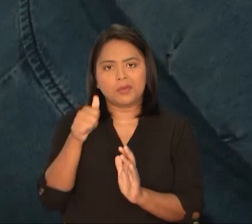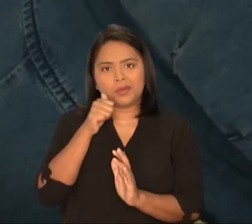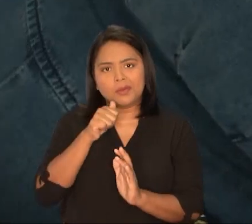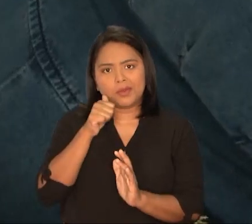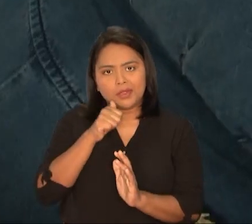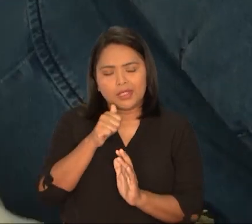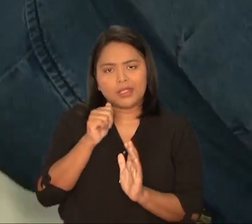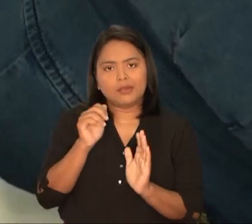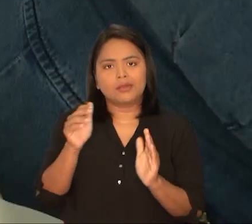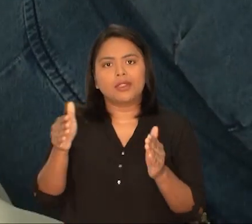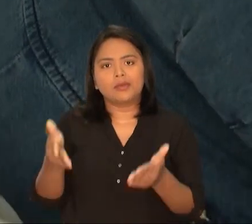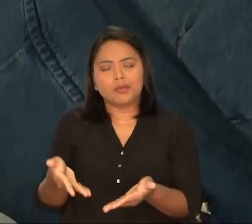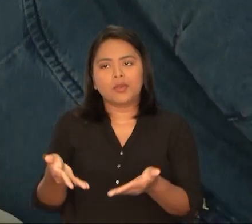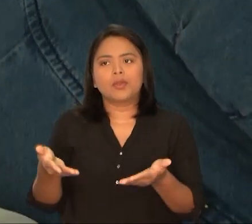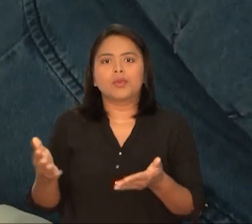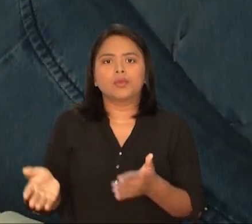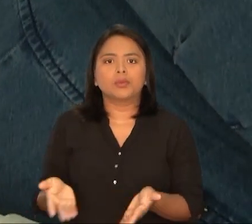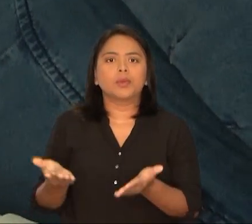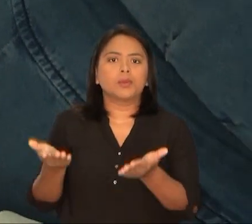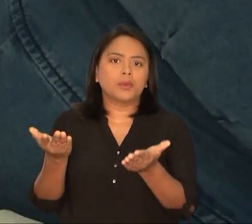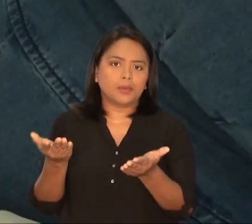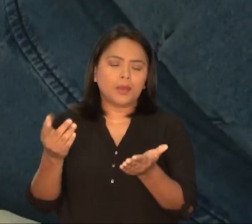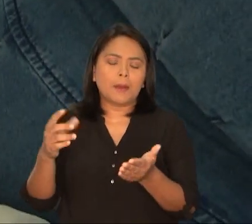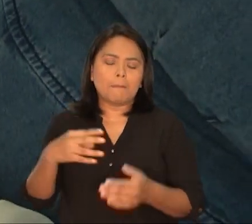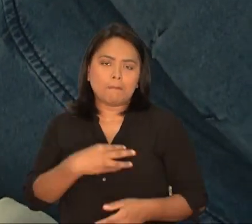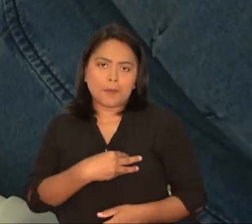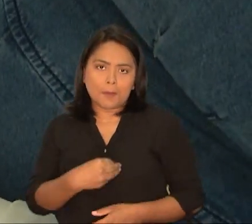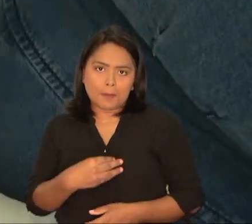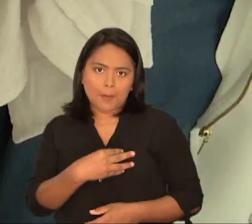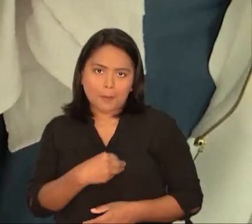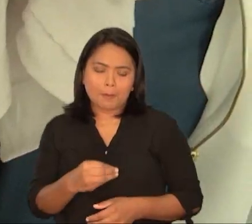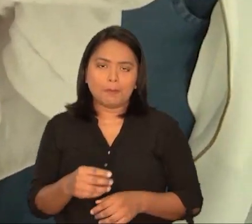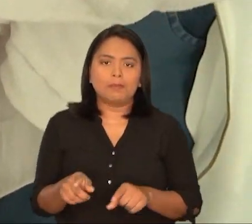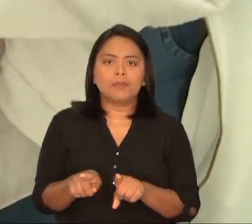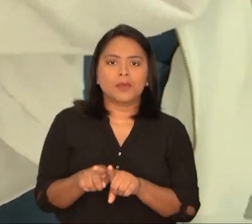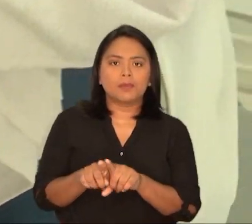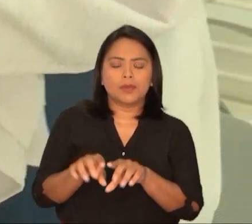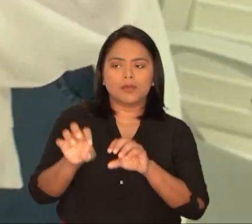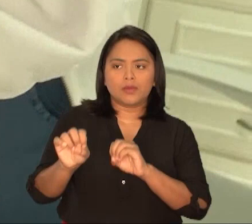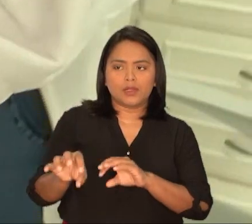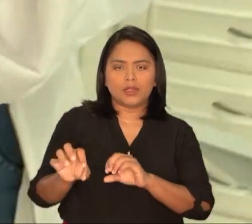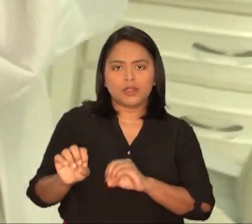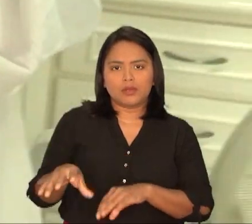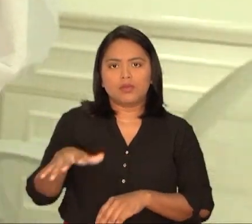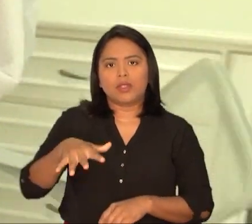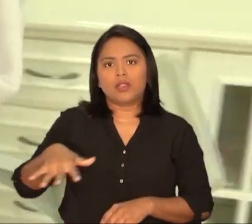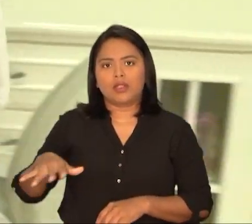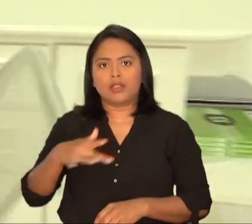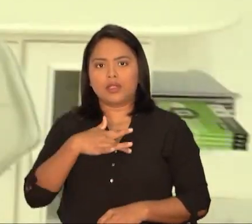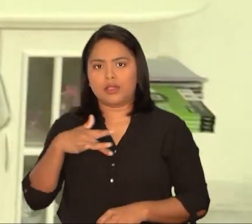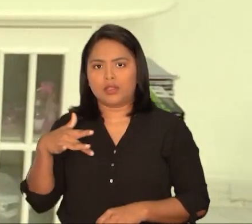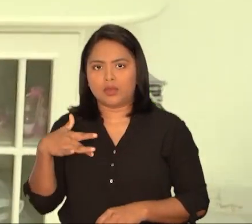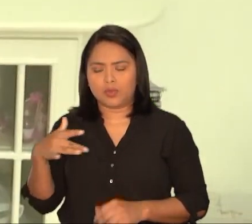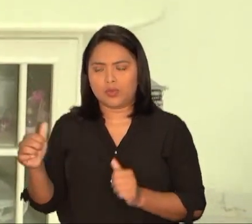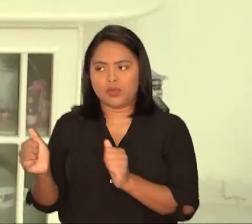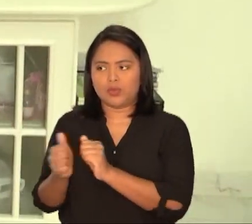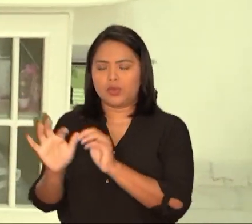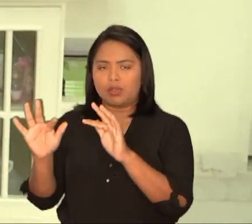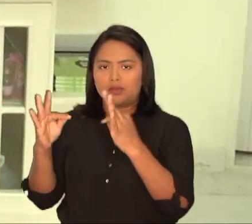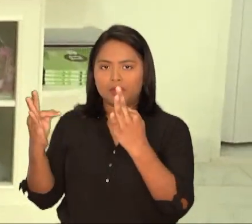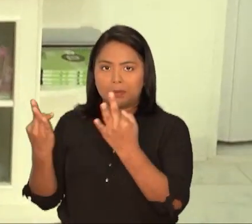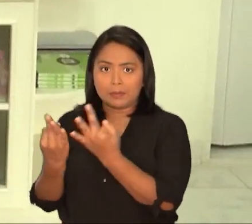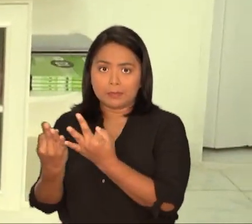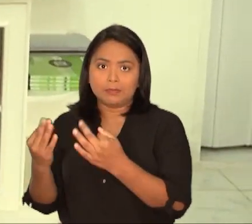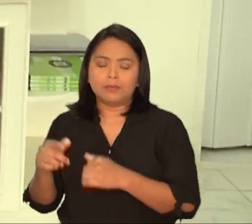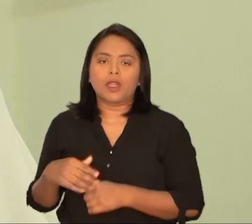assistência direcionada à promoção e proteção ao aleitamento materno e educação em saúde, junto às famílias que assiste. Jéssica atua nas